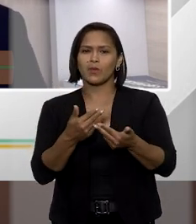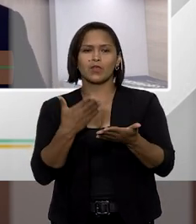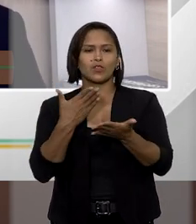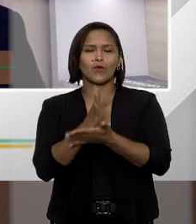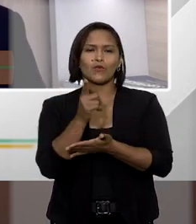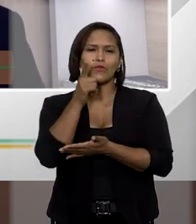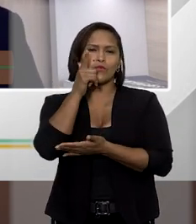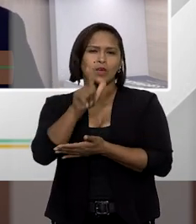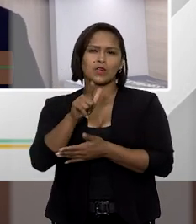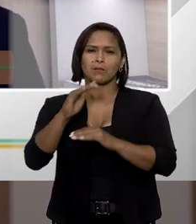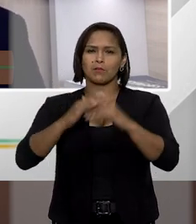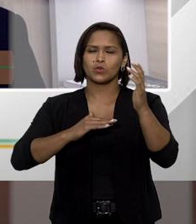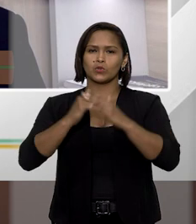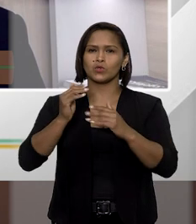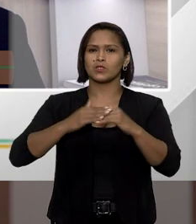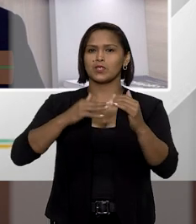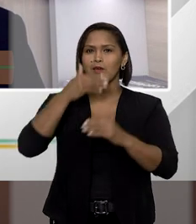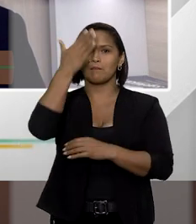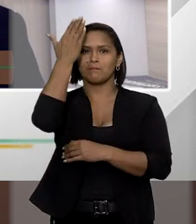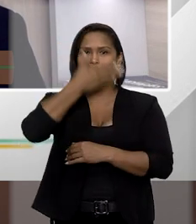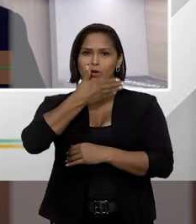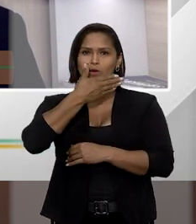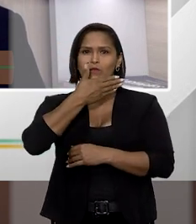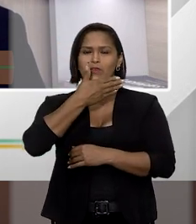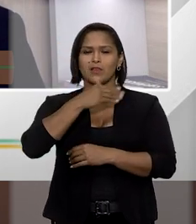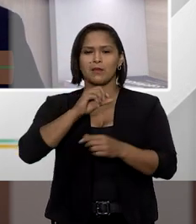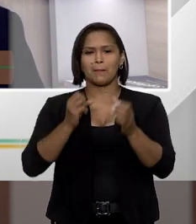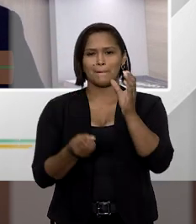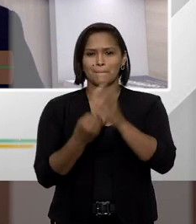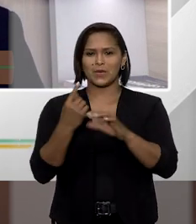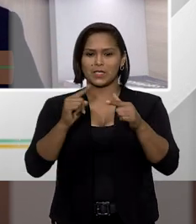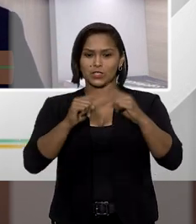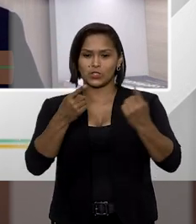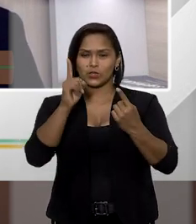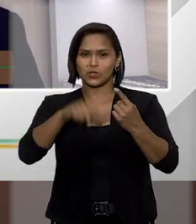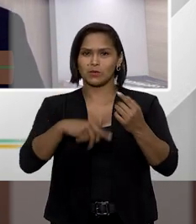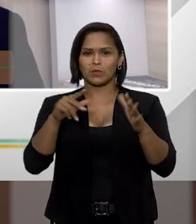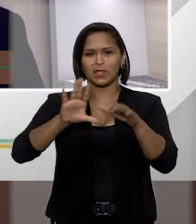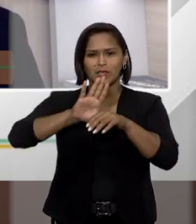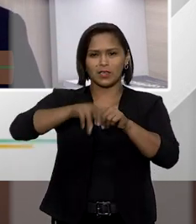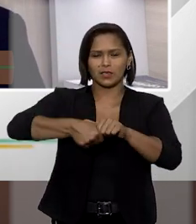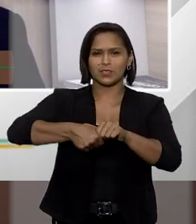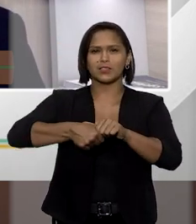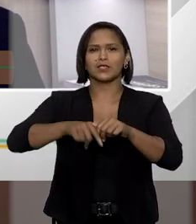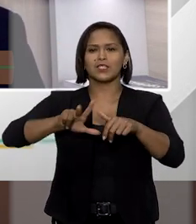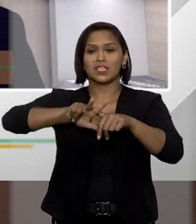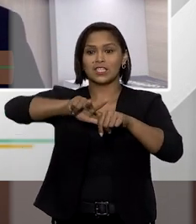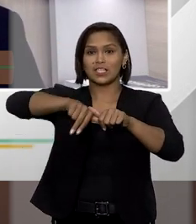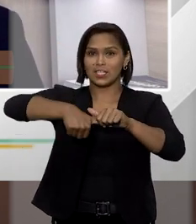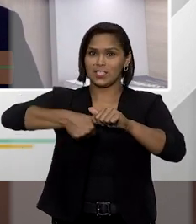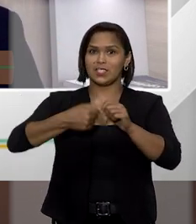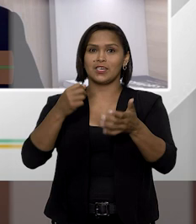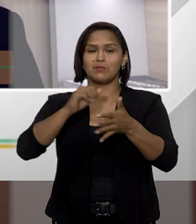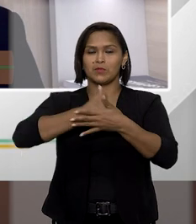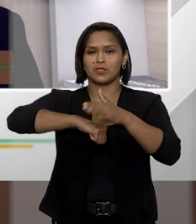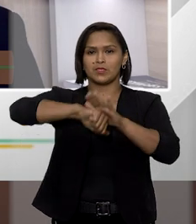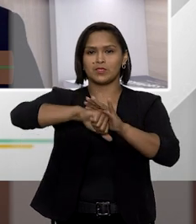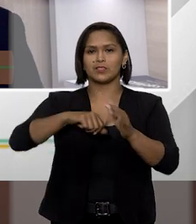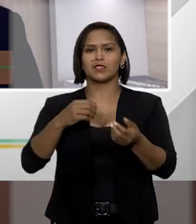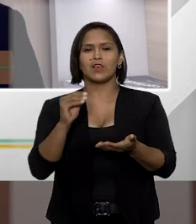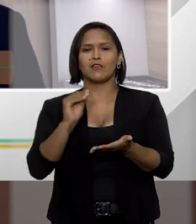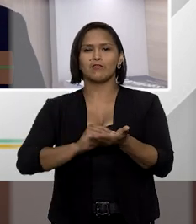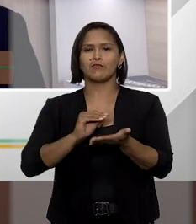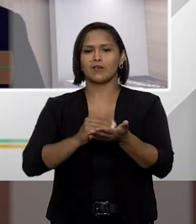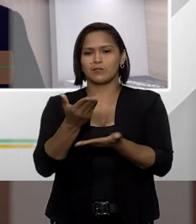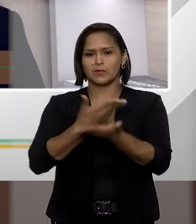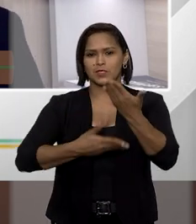vai conseguir produzir a prova para a descoberta daqueles crimes de corrupção sem a